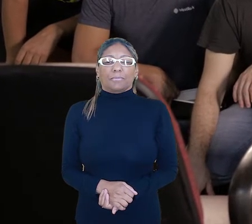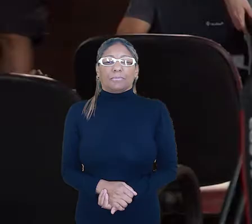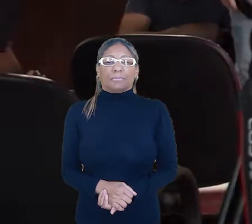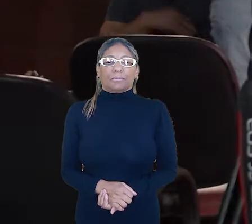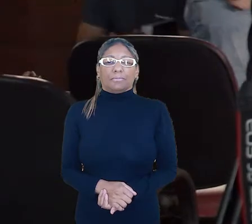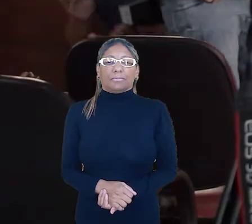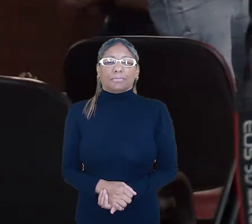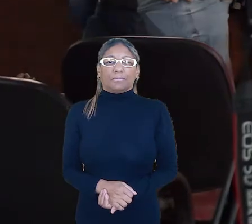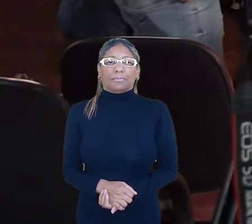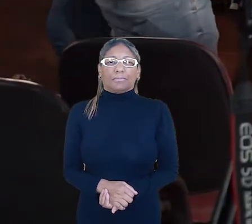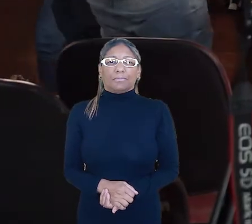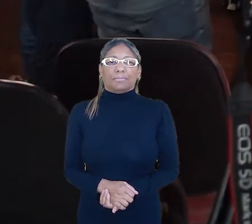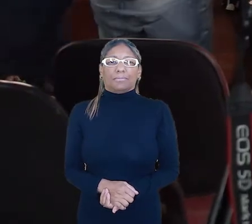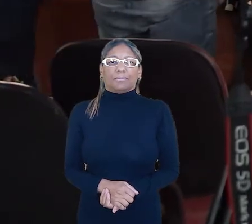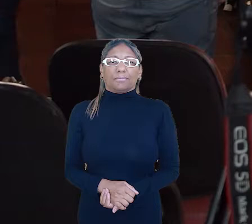Aplaudem e se levantam.